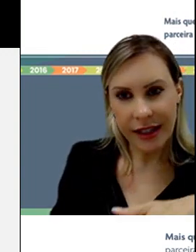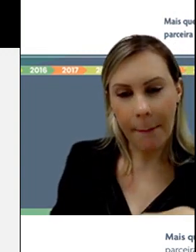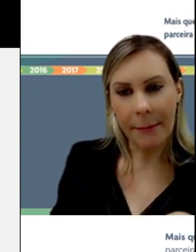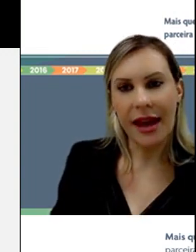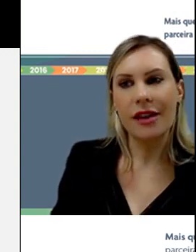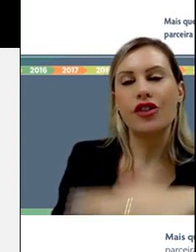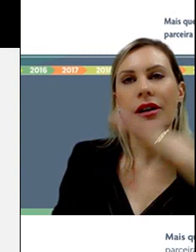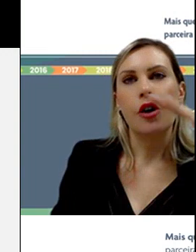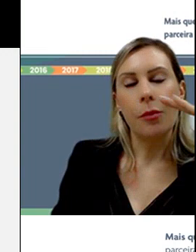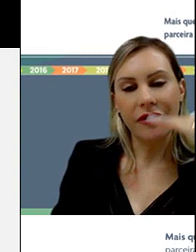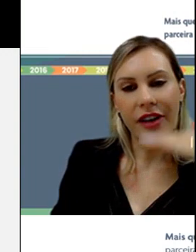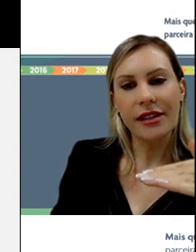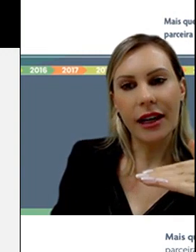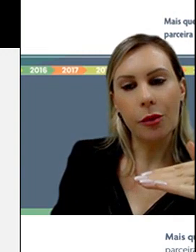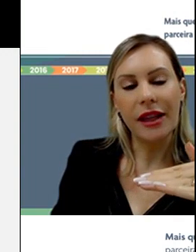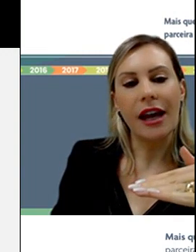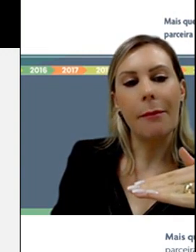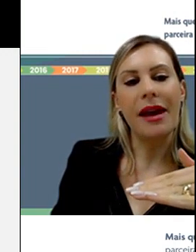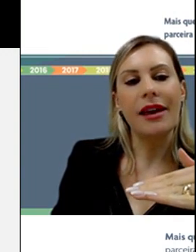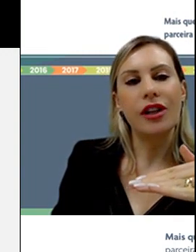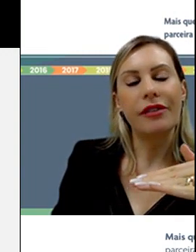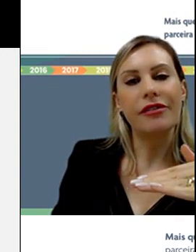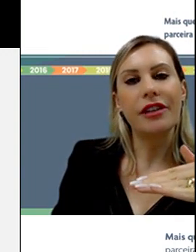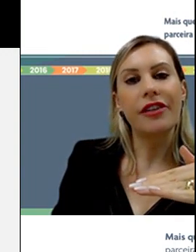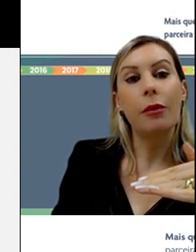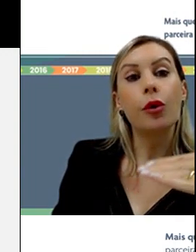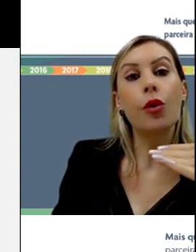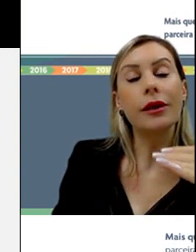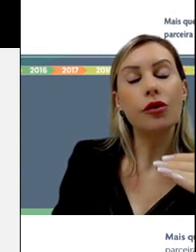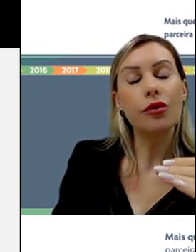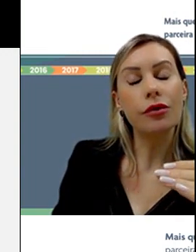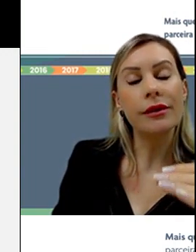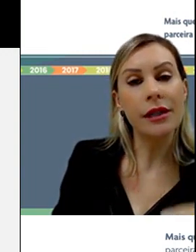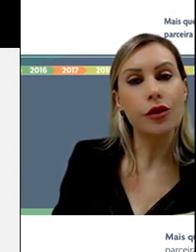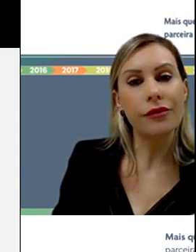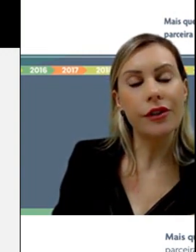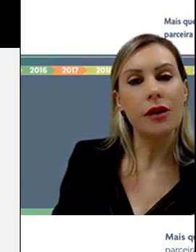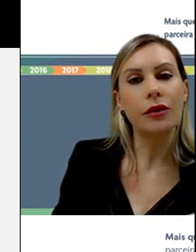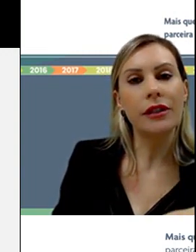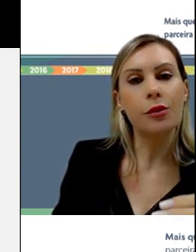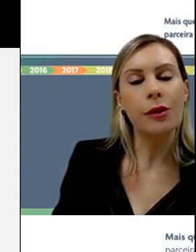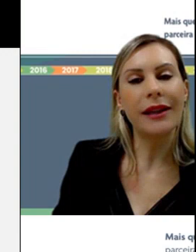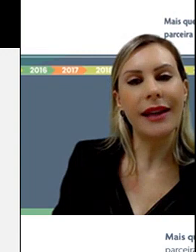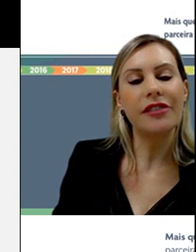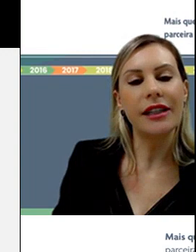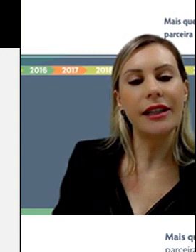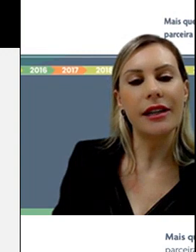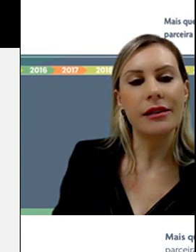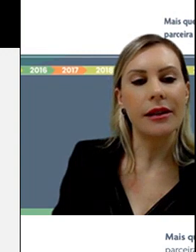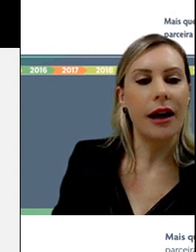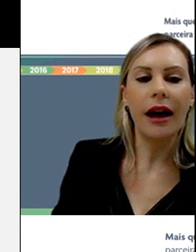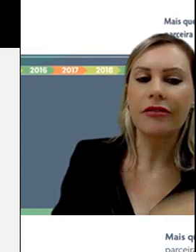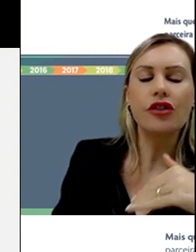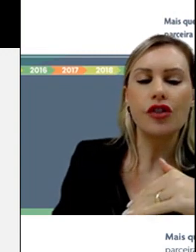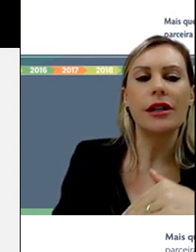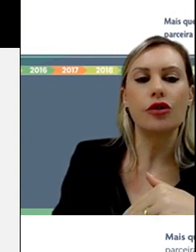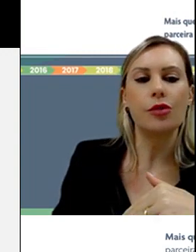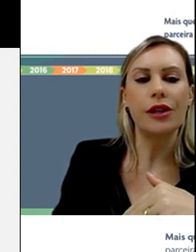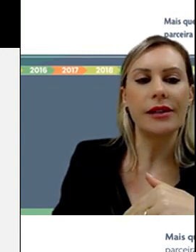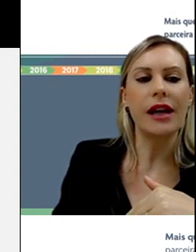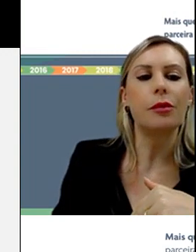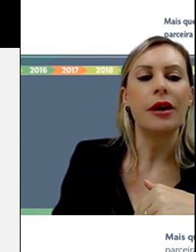vai fazer a média. Uma vez que ela obtém a média, ela vai verificar por quantos anos você contribuiu até a invalidez.